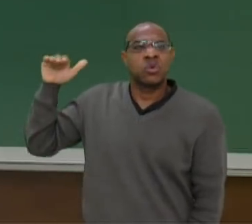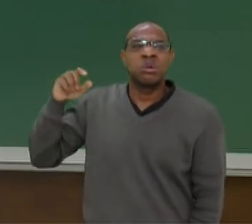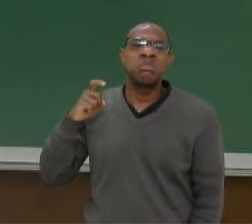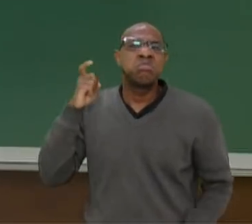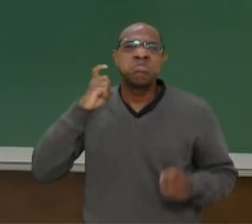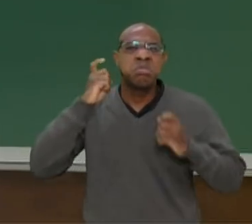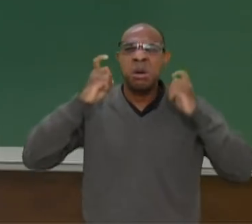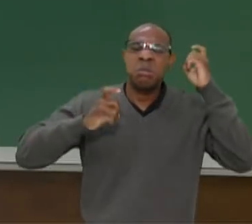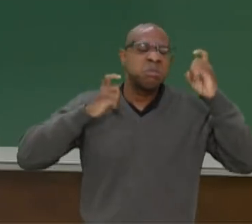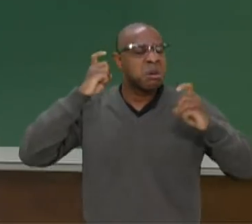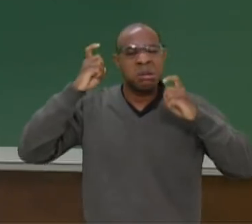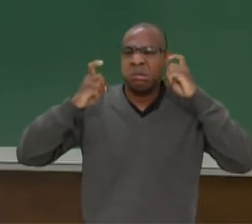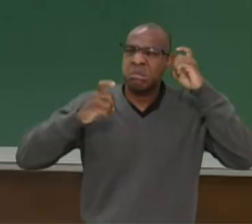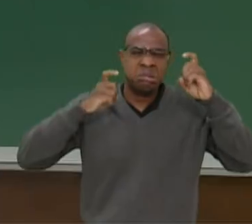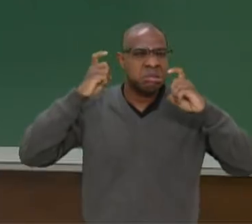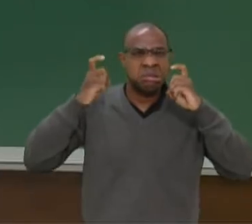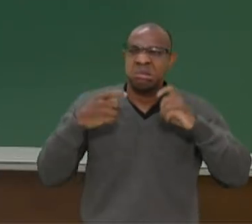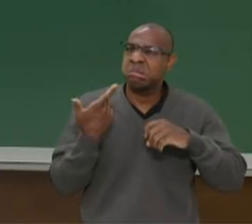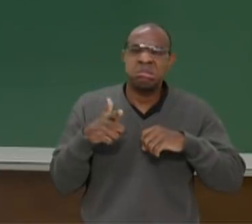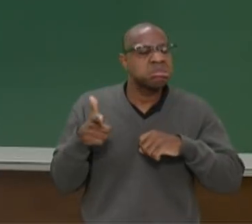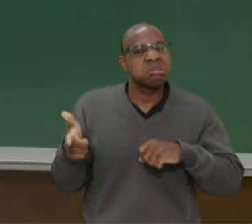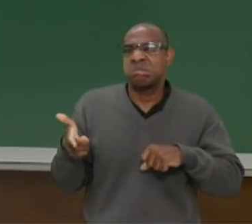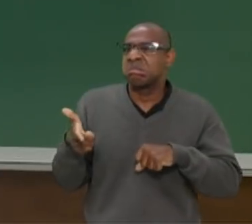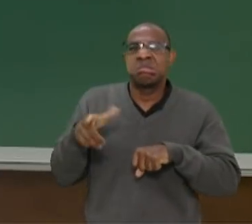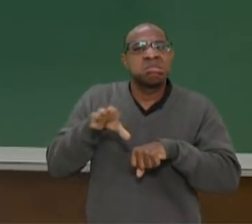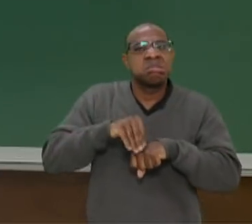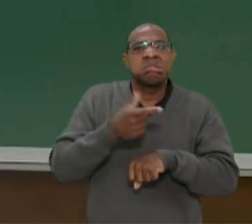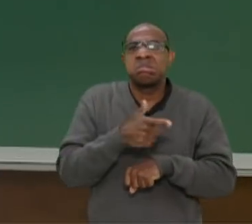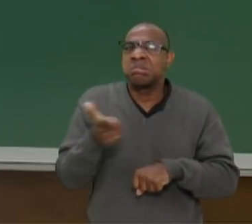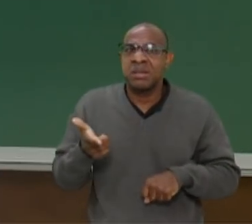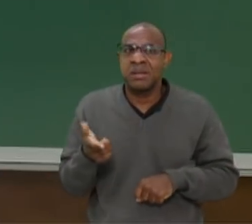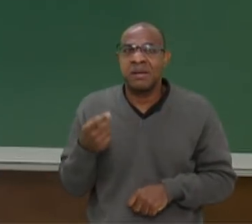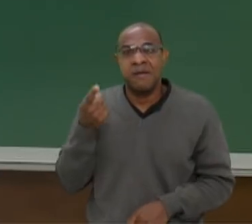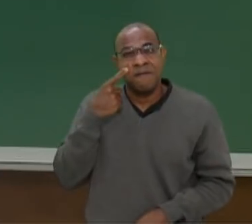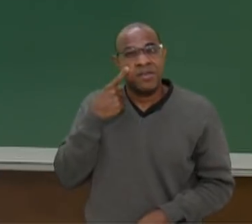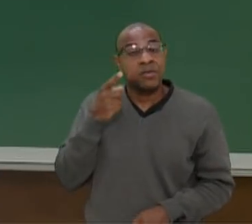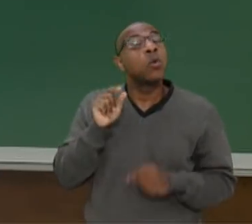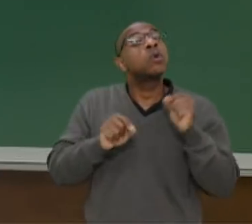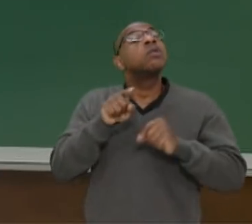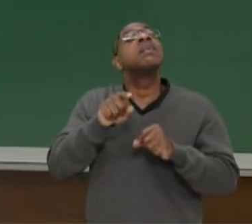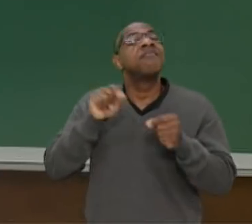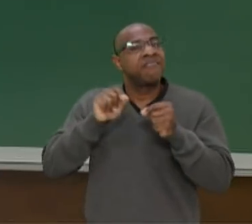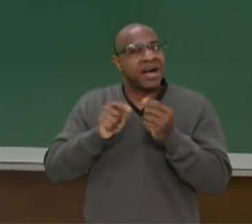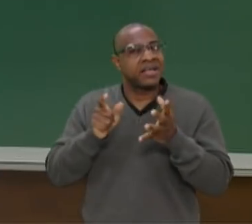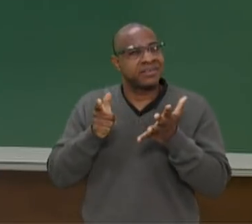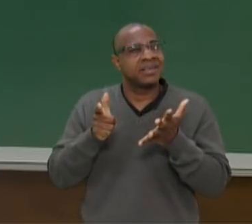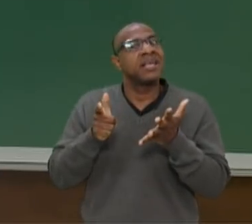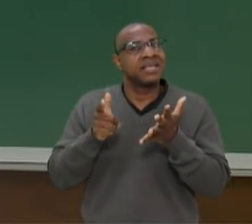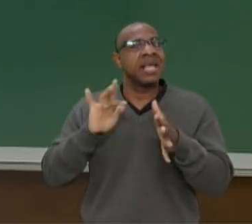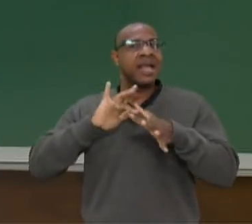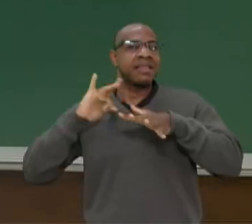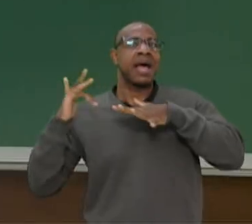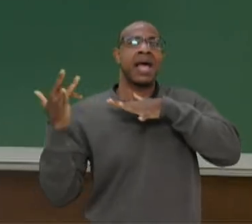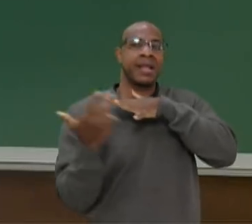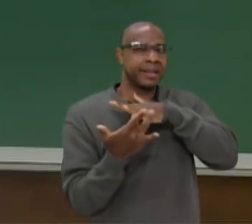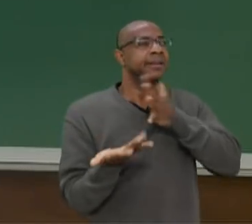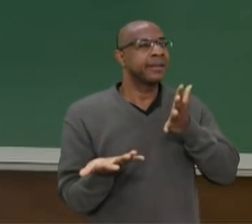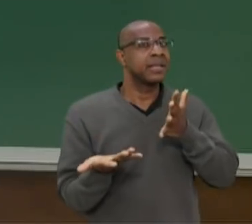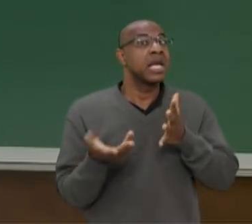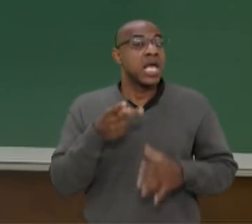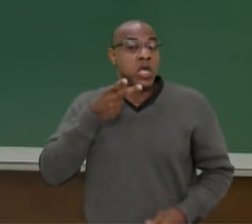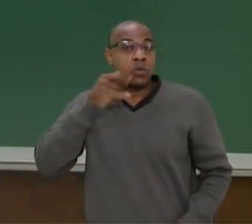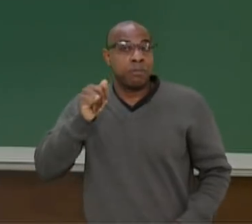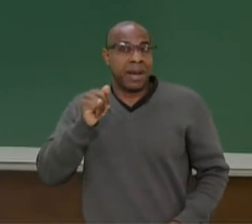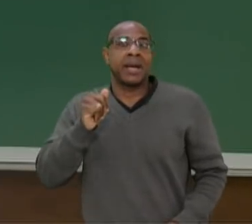em tomar conhecimento. Veja lá o que vocês andam fazendo nas redes sociais e que os pais de